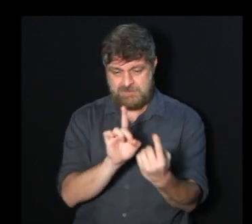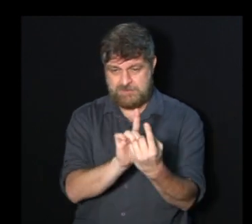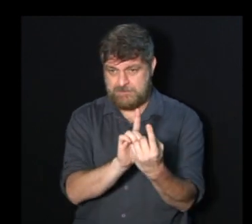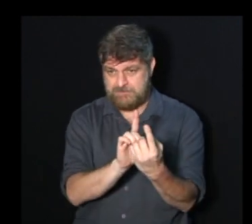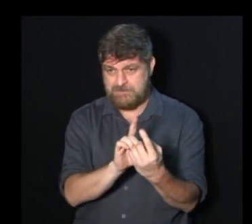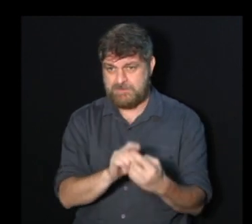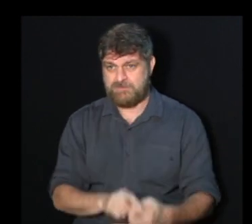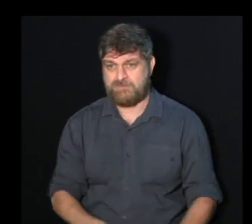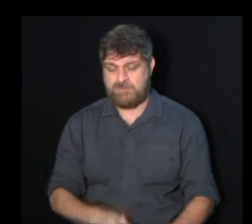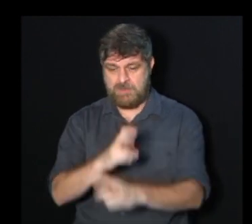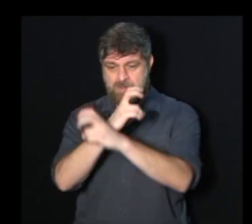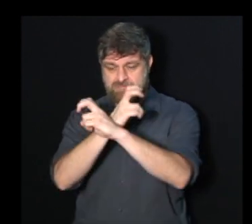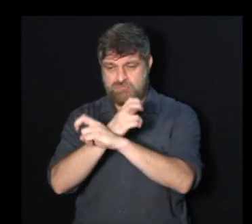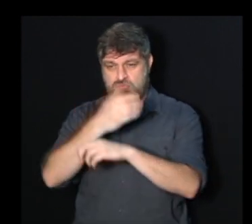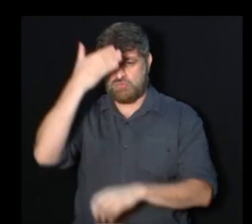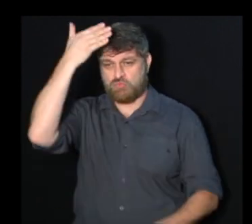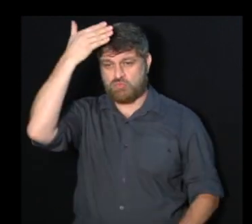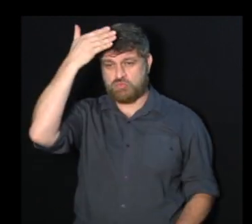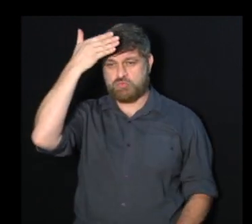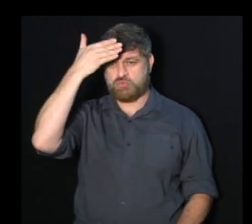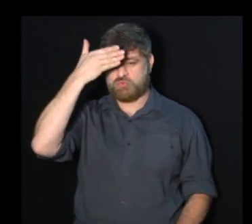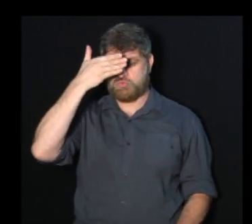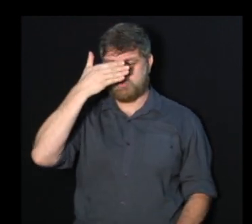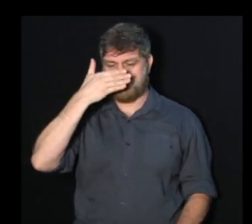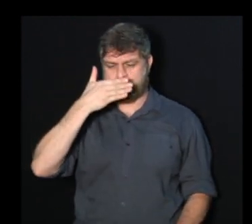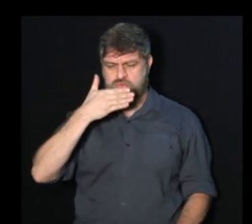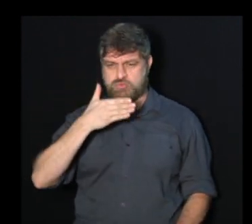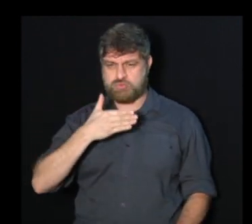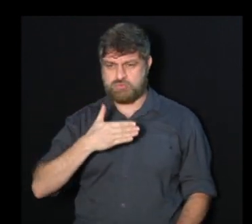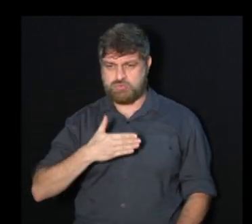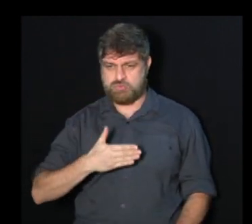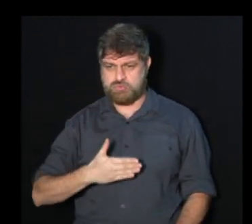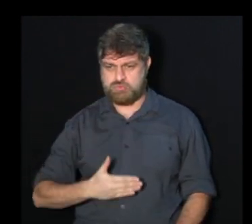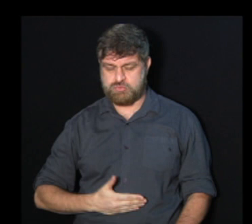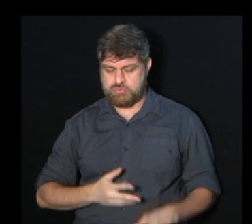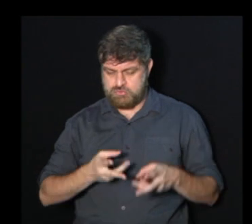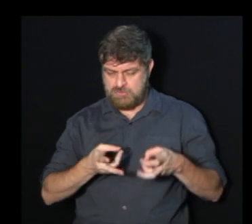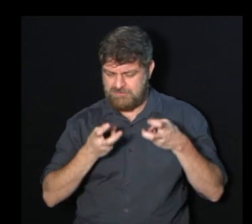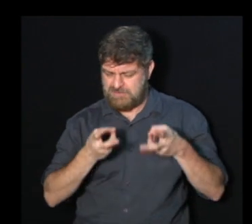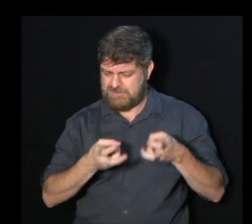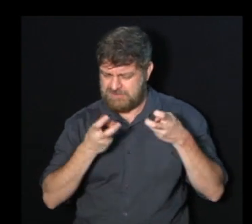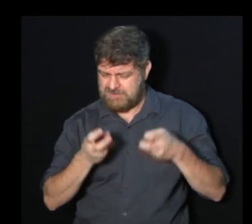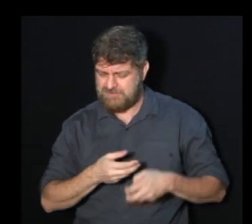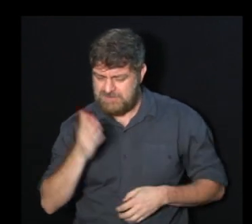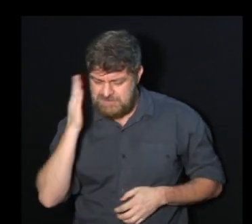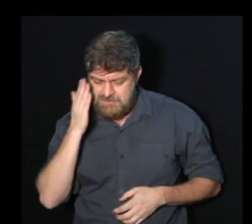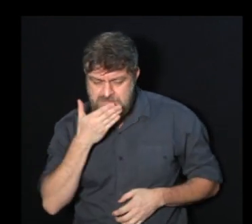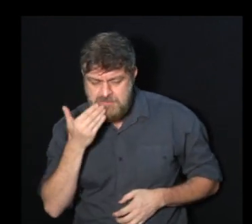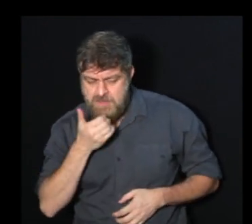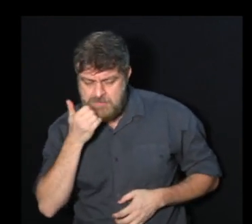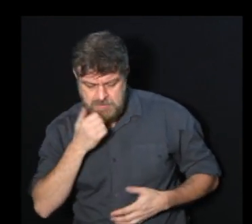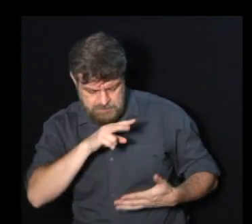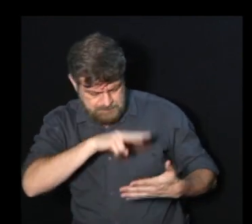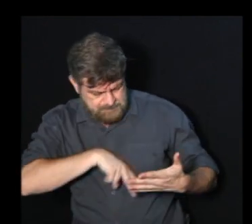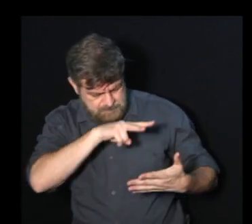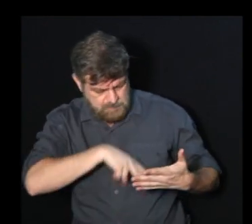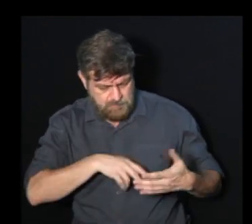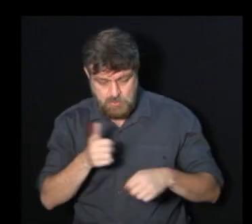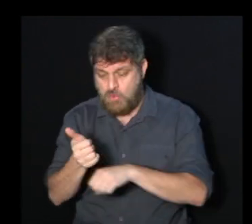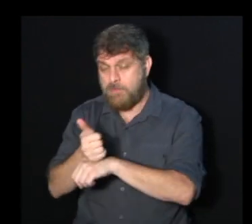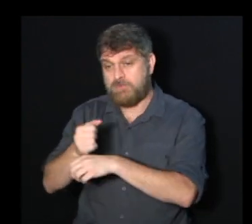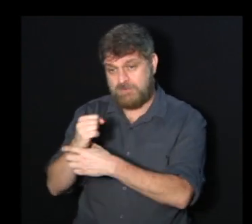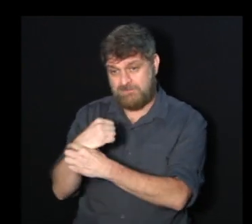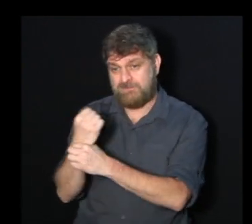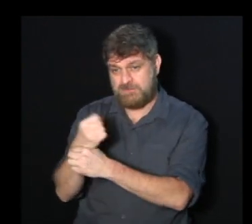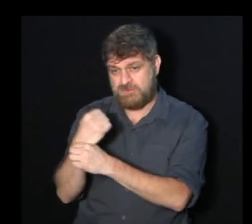vezes, um escanograma, que é uma radiografia que você consegue ter uma ideia melhor, uma mensuração melhor, ou, às vezes, um profissional de fisioterapia,